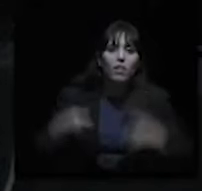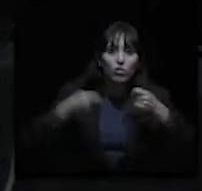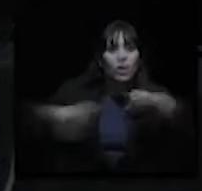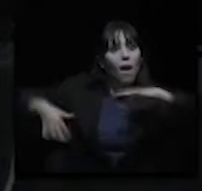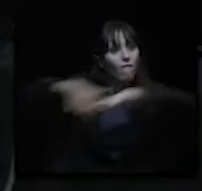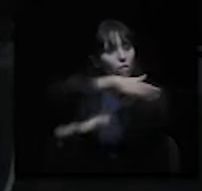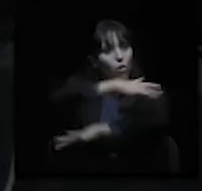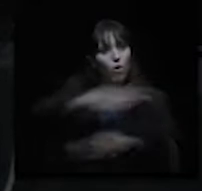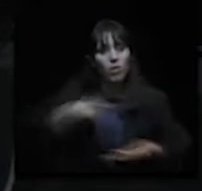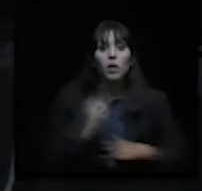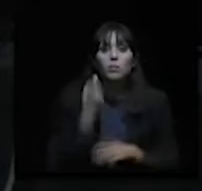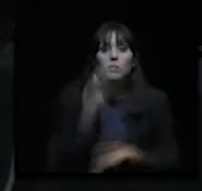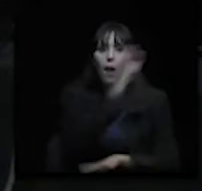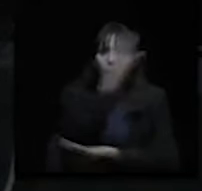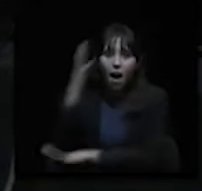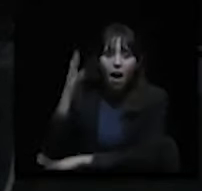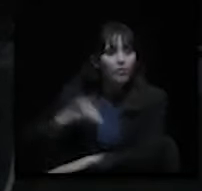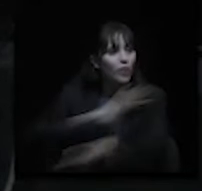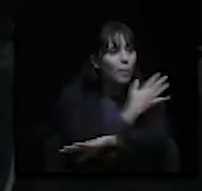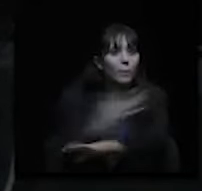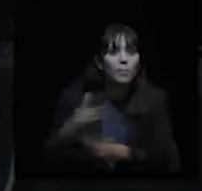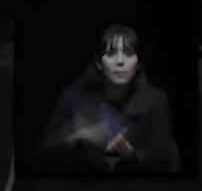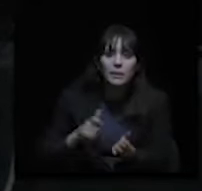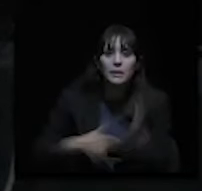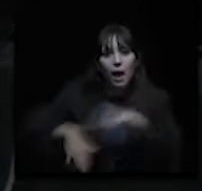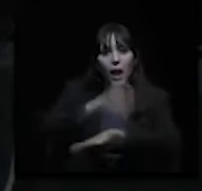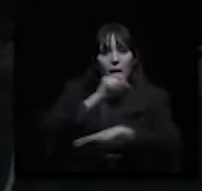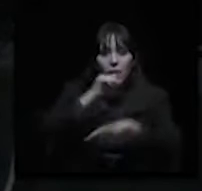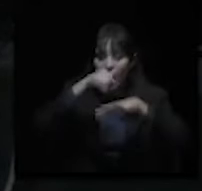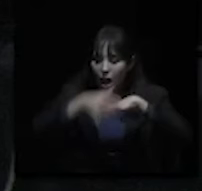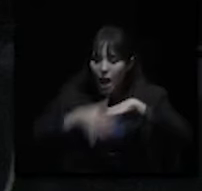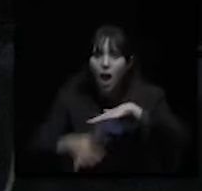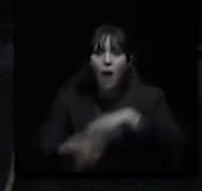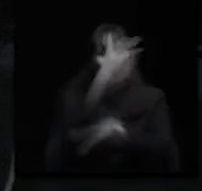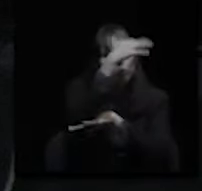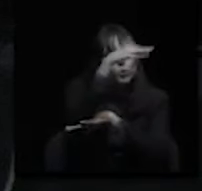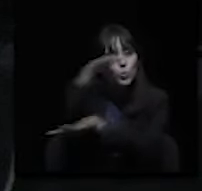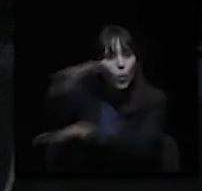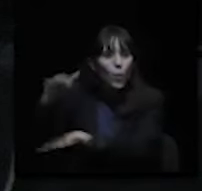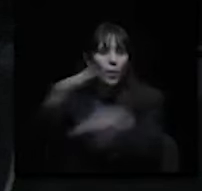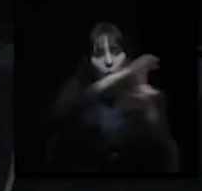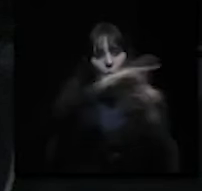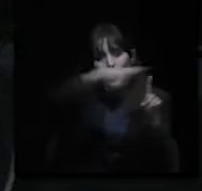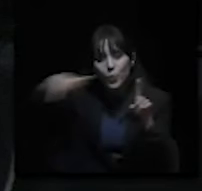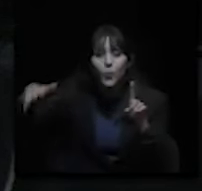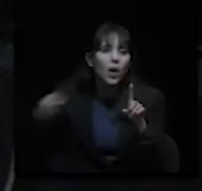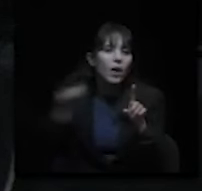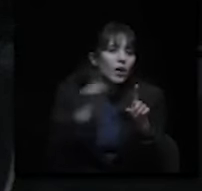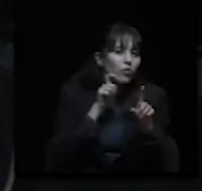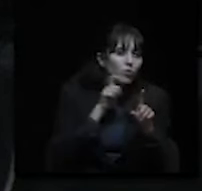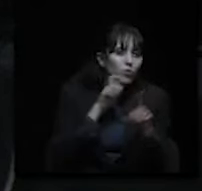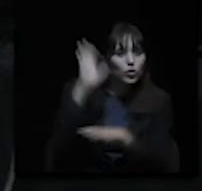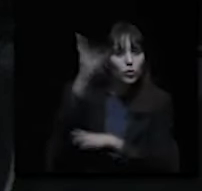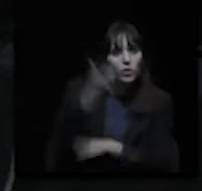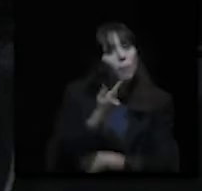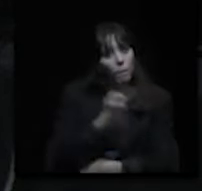superfície. Precisamos de mais árvores e de mais plantas, mais zonas permeáveis, criação de sombras, criação de uma rede de refúgios climáticos. Até